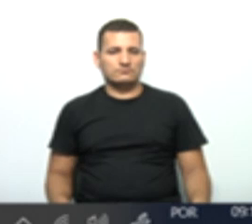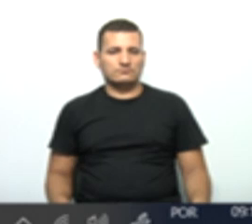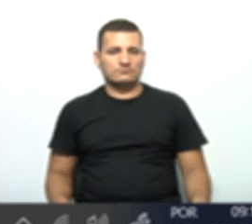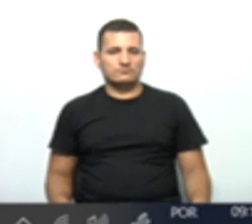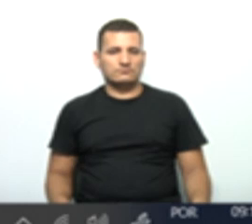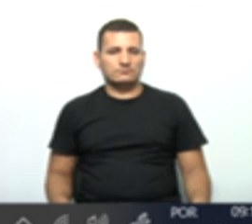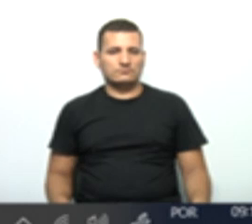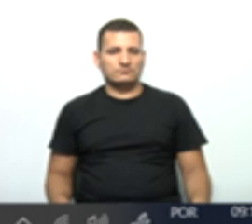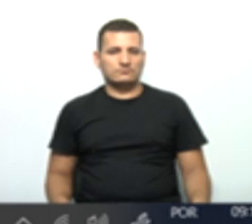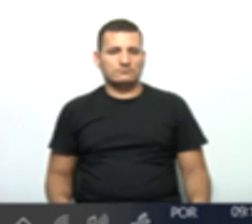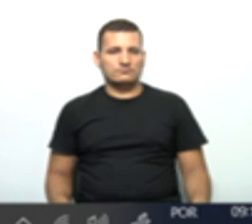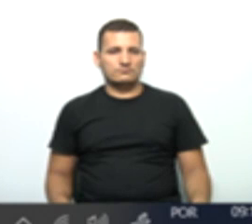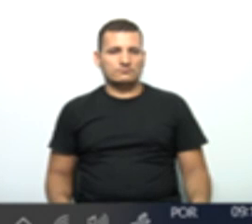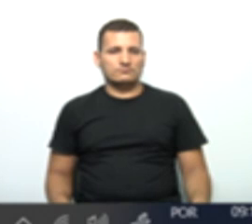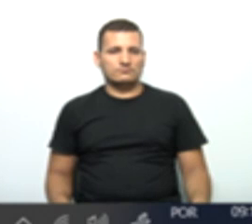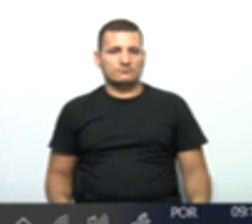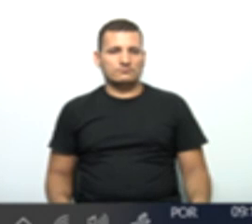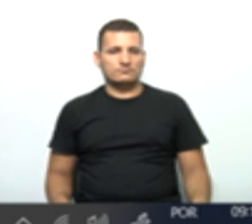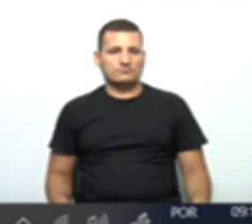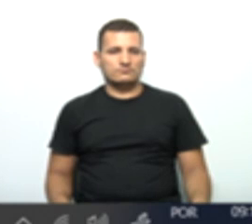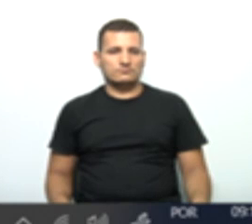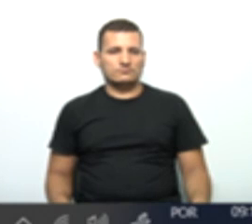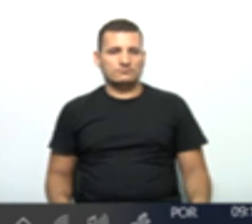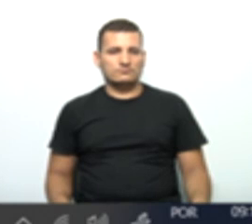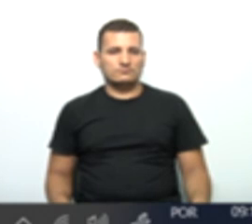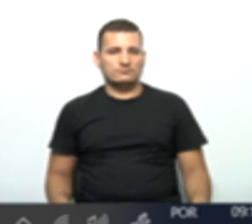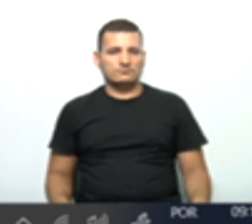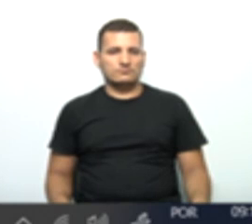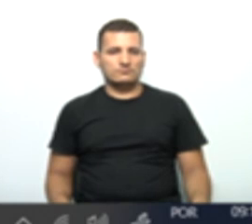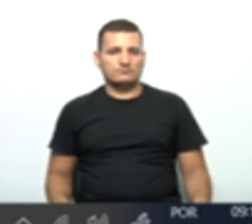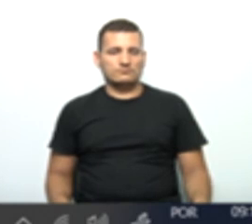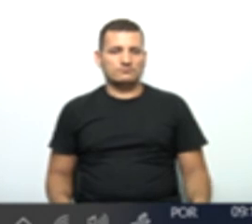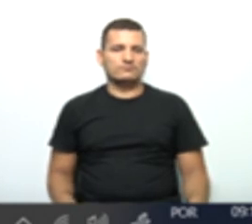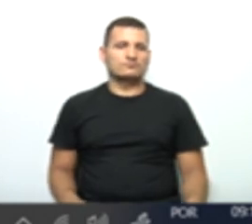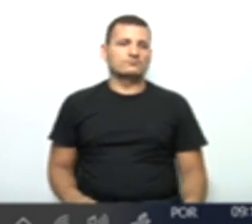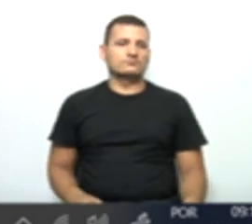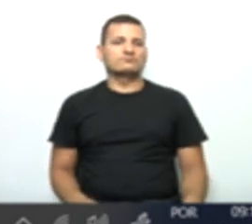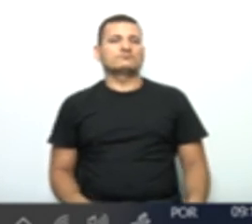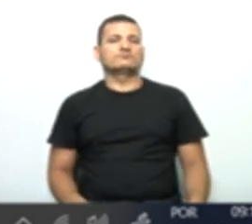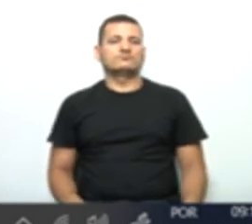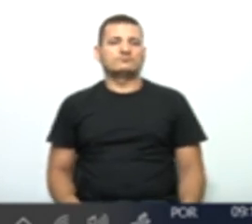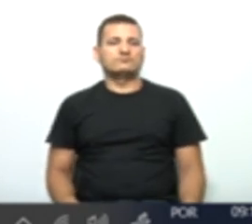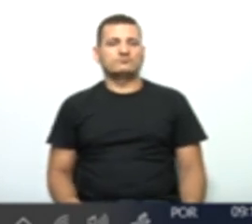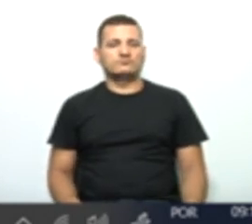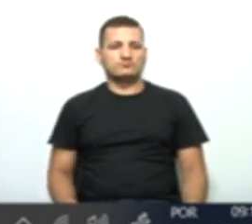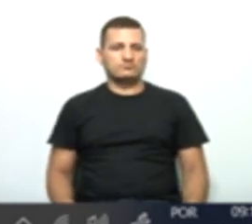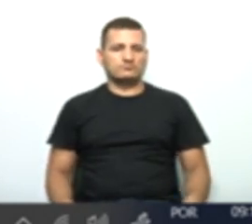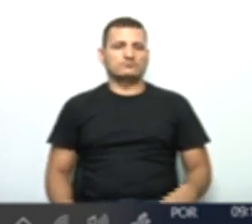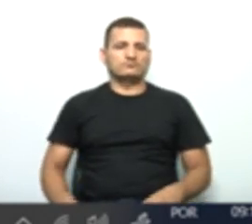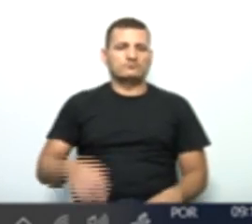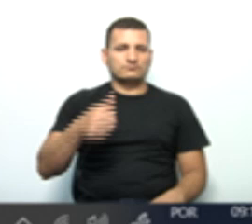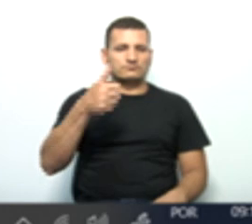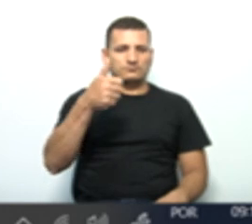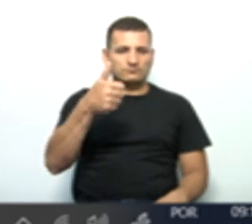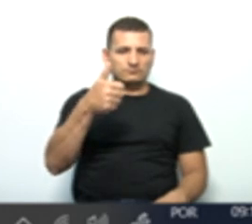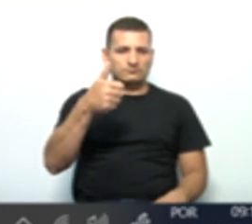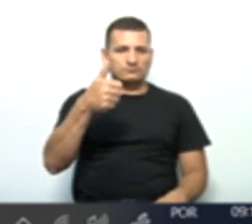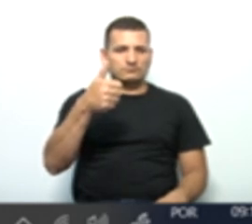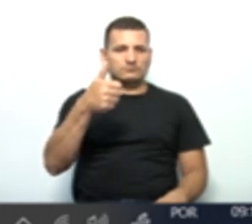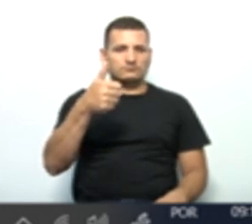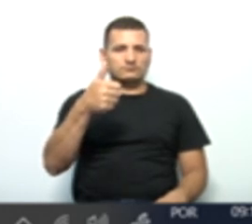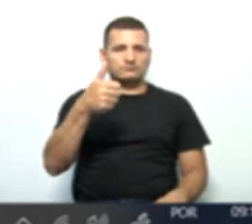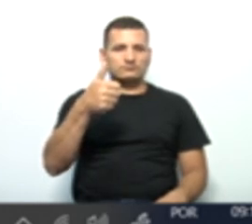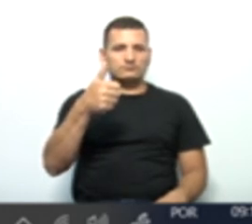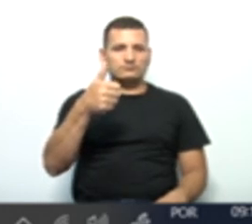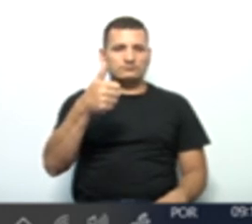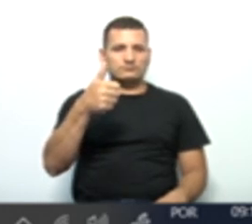Continuando aqui. Então, ele mostrou primeiro da posição 1. Por exemplo, observe aqui. A posição 1, né? Que é essa aqui, da lista,